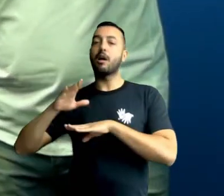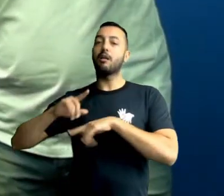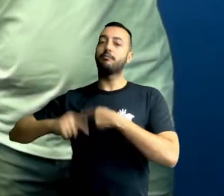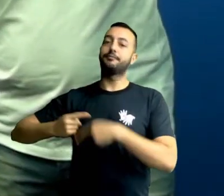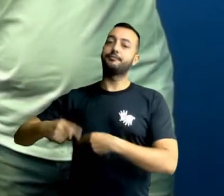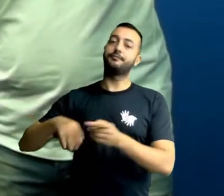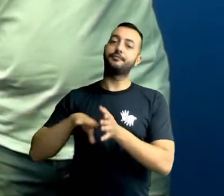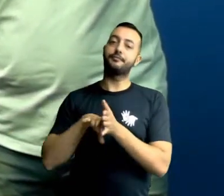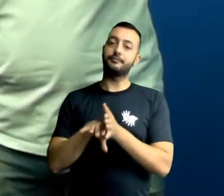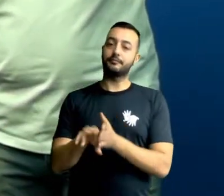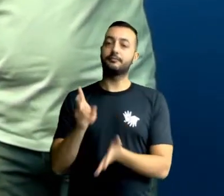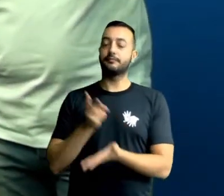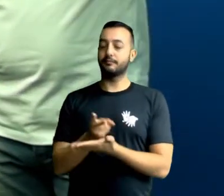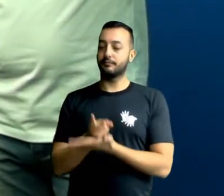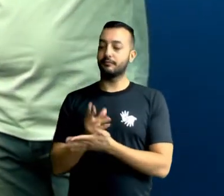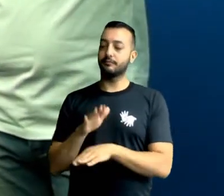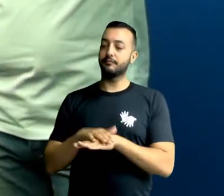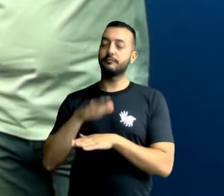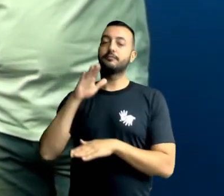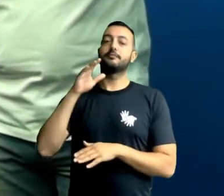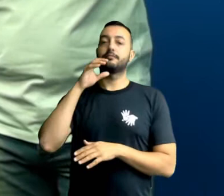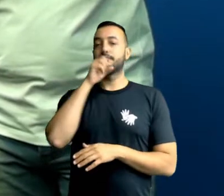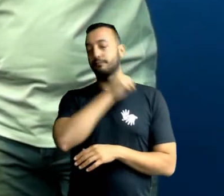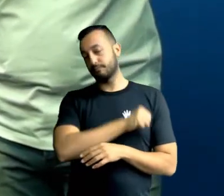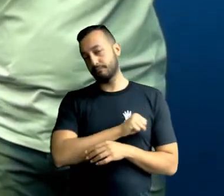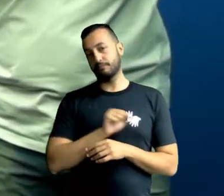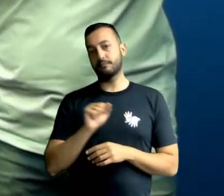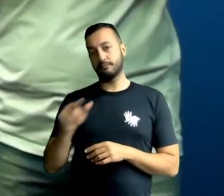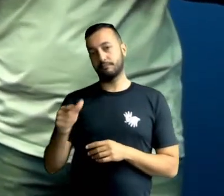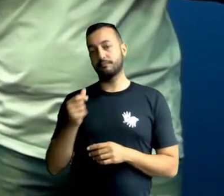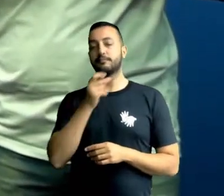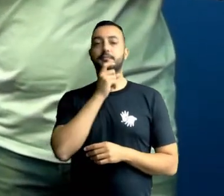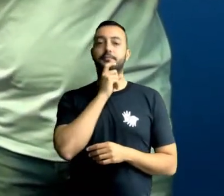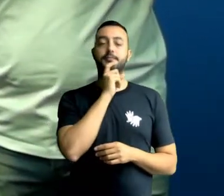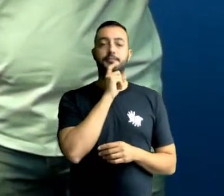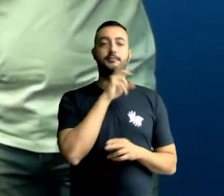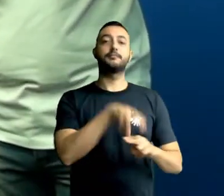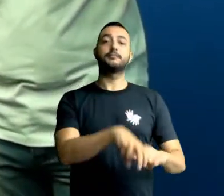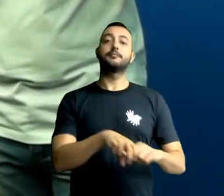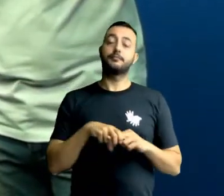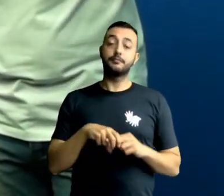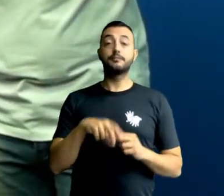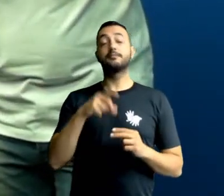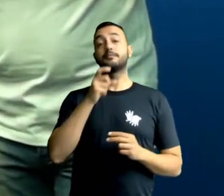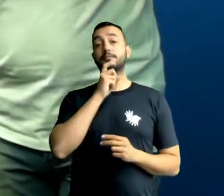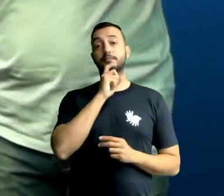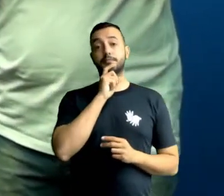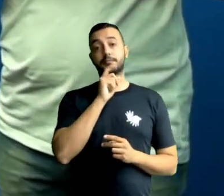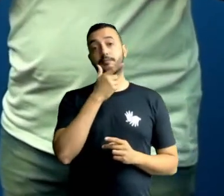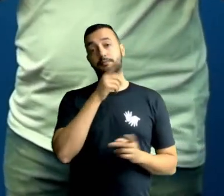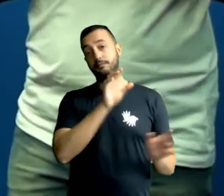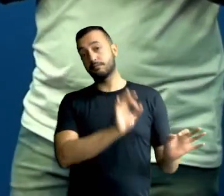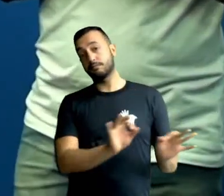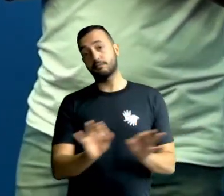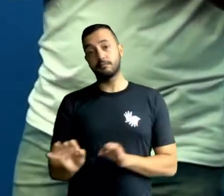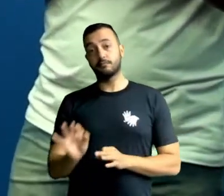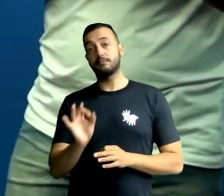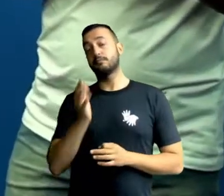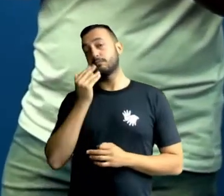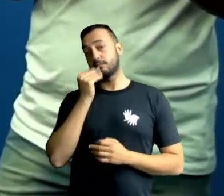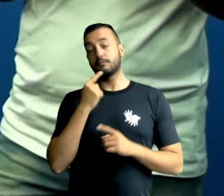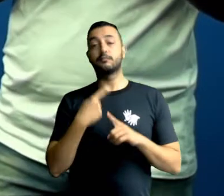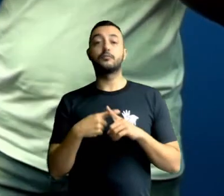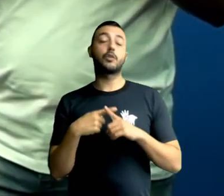a reprodução das bactérias. Elas se reproduzem mais rapidamente do que em temperaturas mais frias. Por isso que o frio conserva nossos